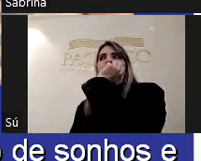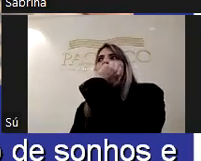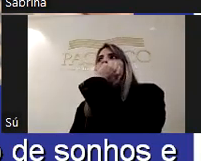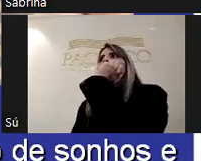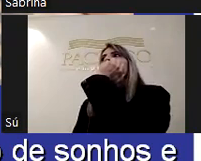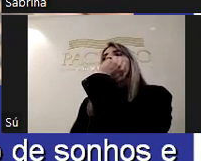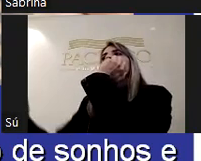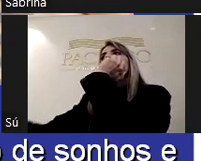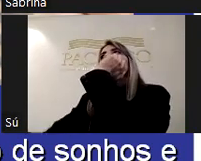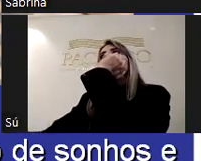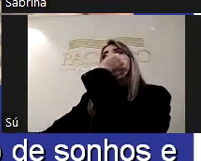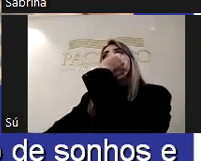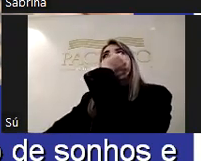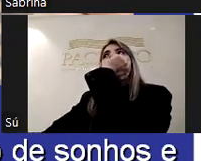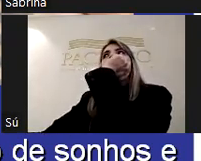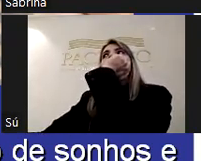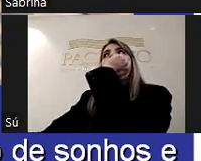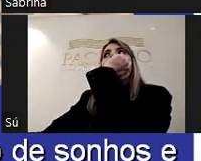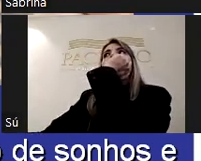uma relação sexual.